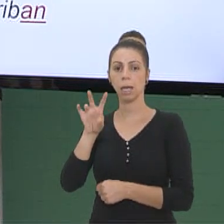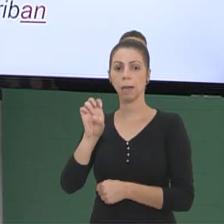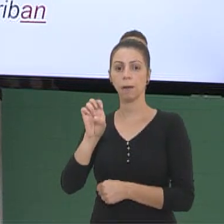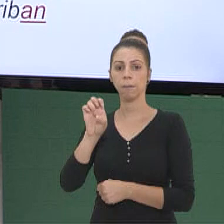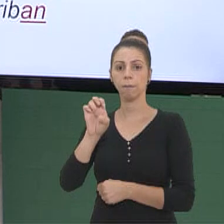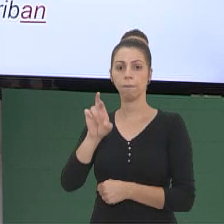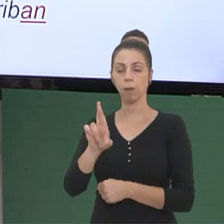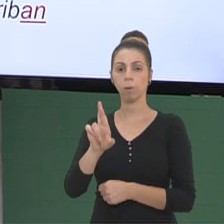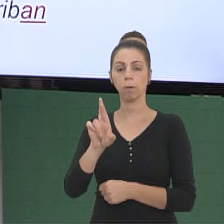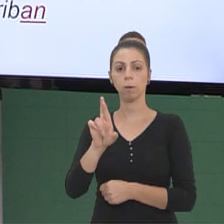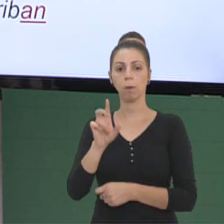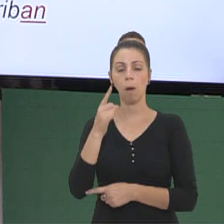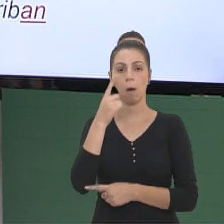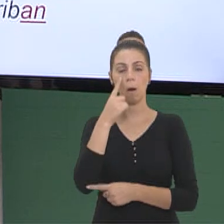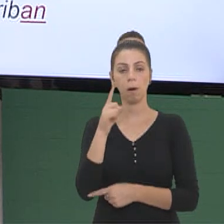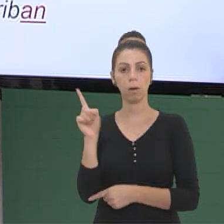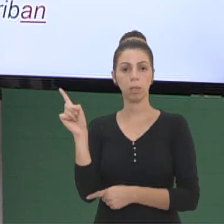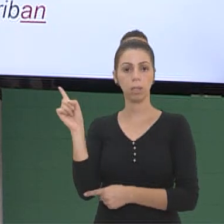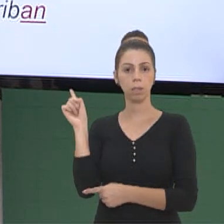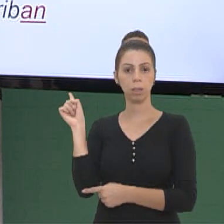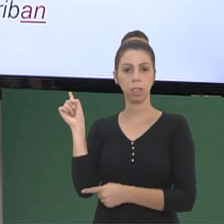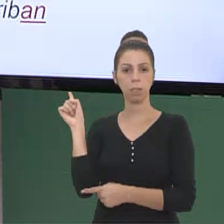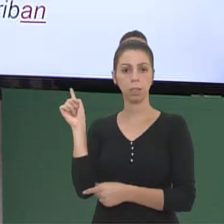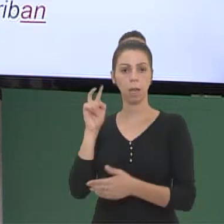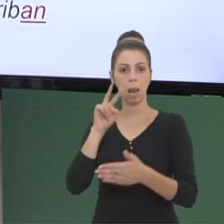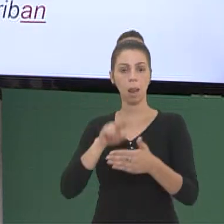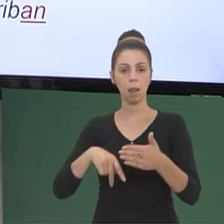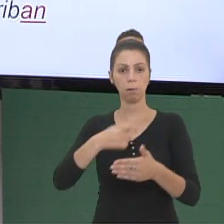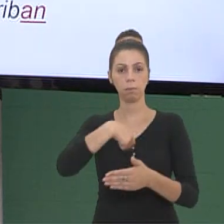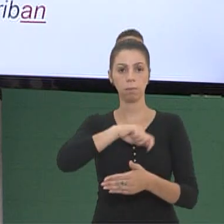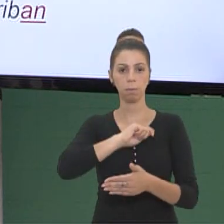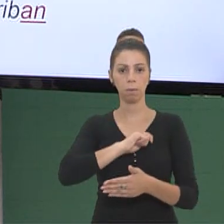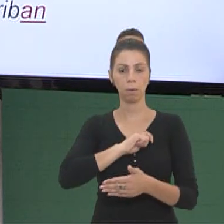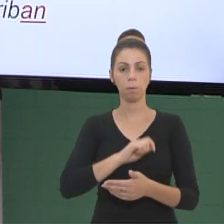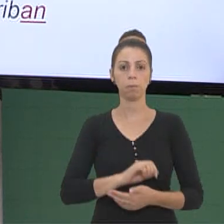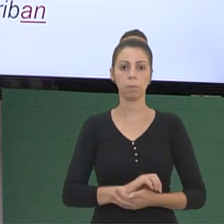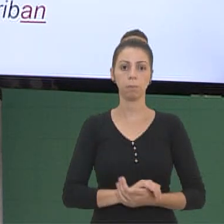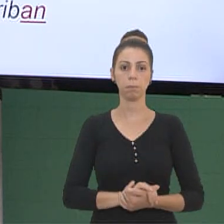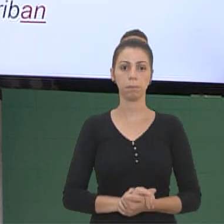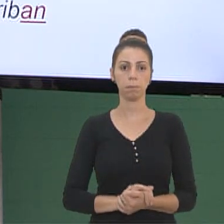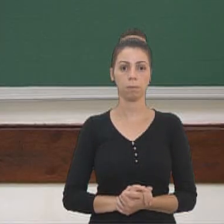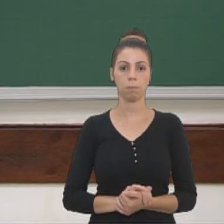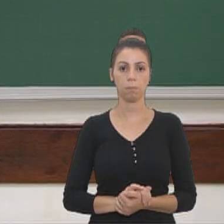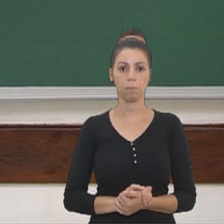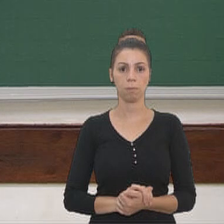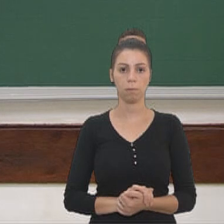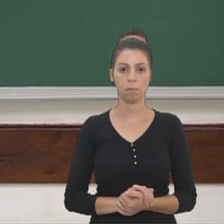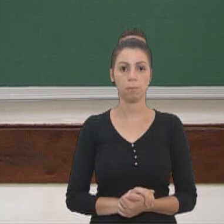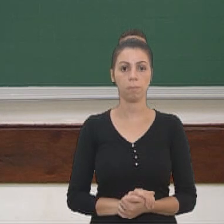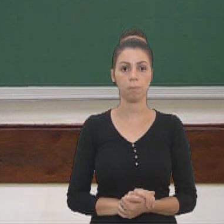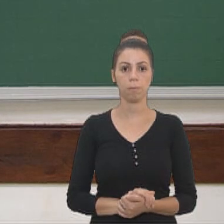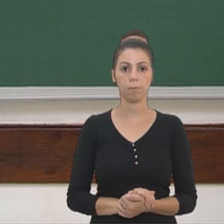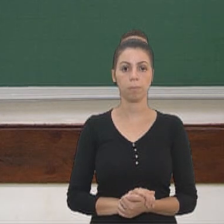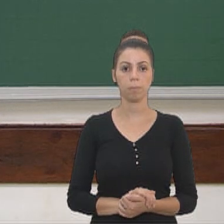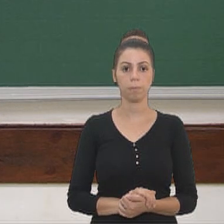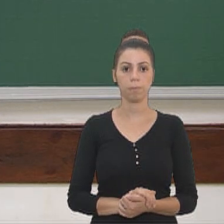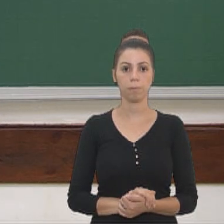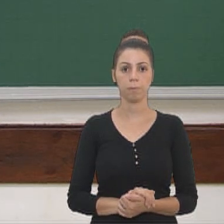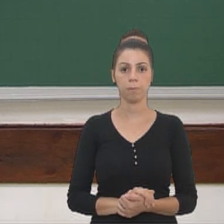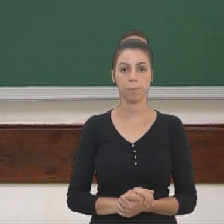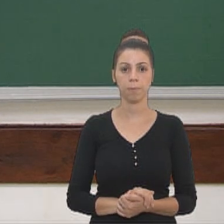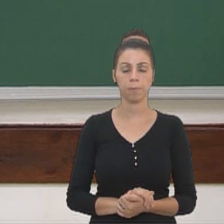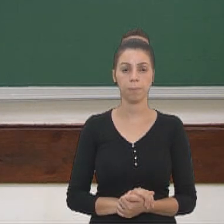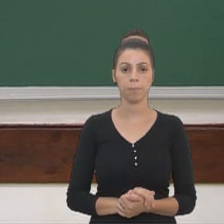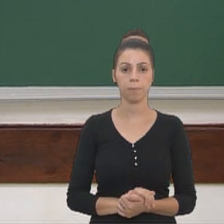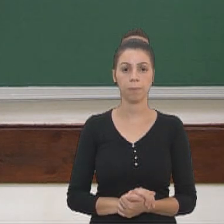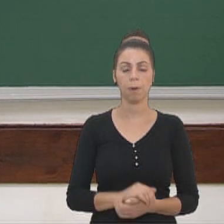escriba, no escribamos, no escribais e no escriba. Lembrando